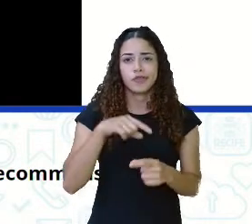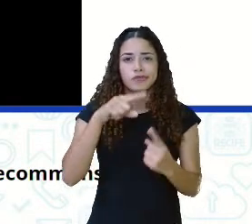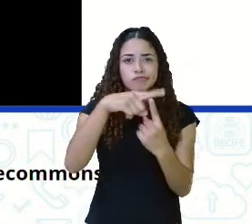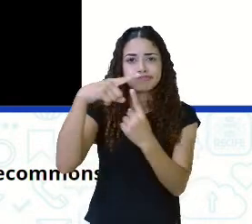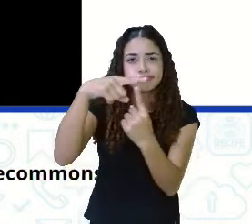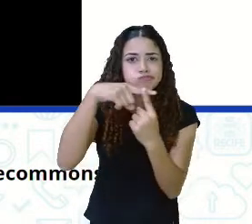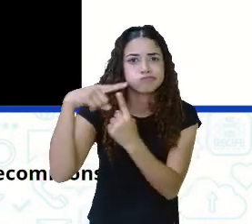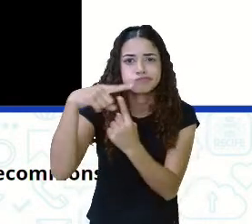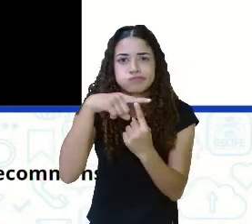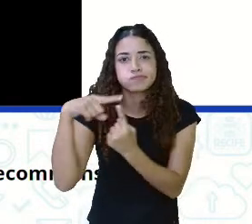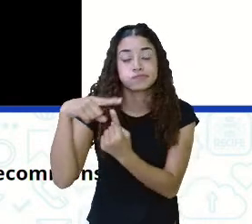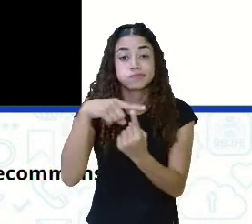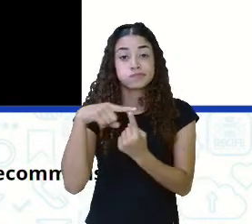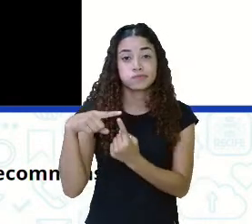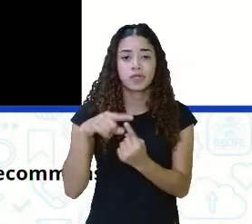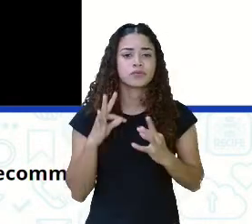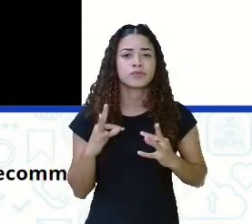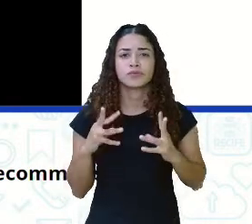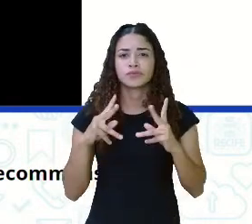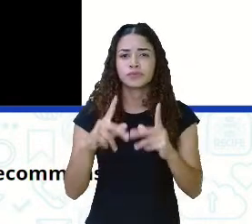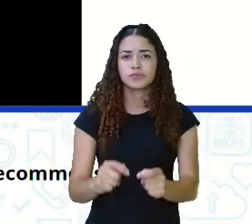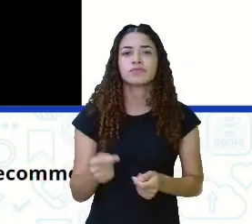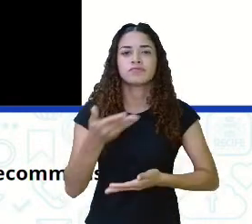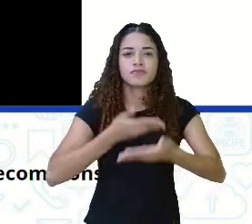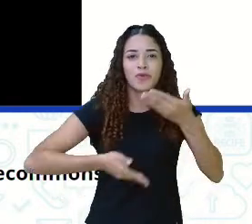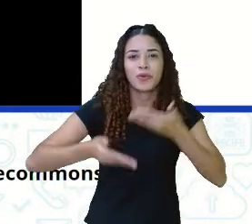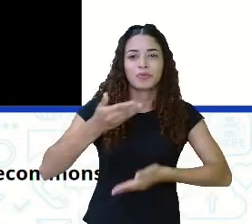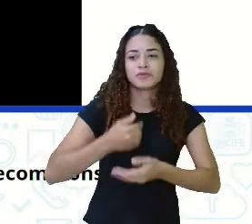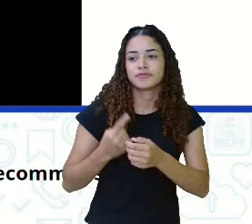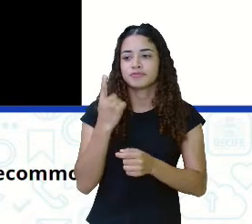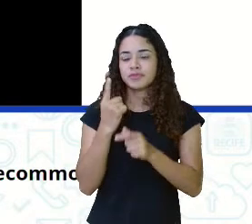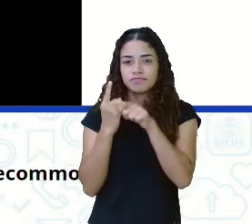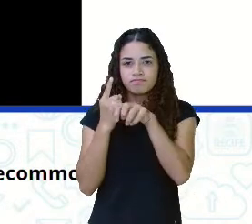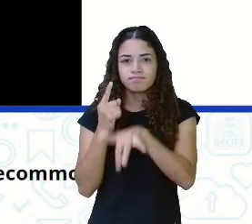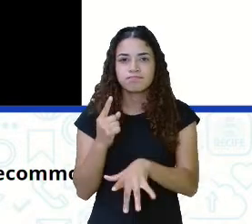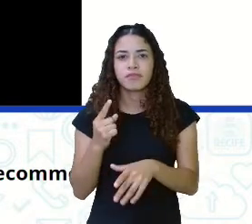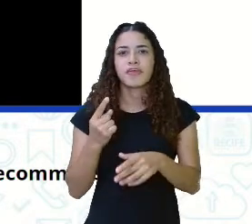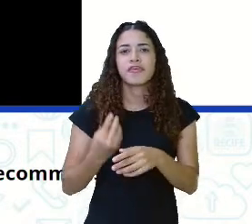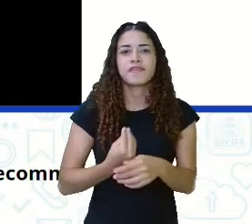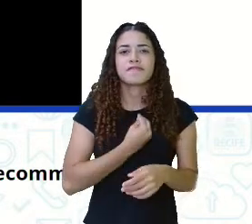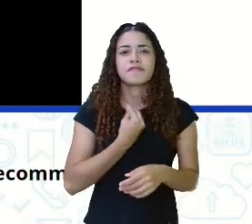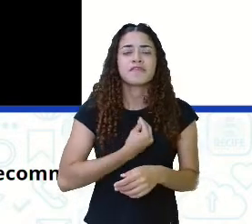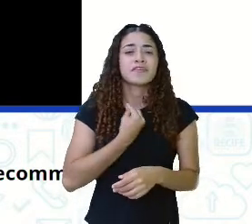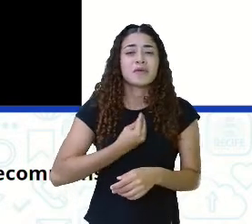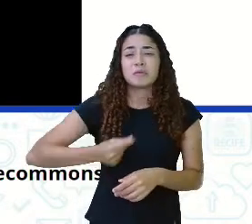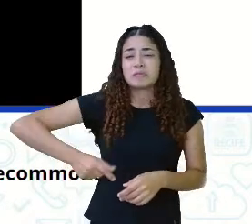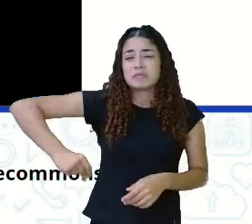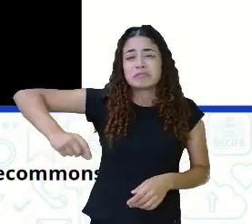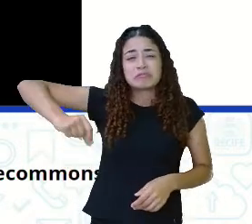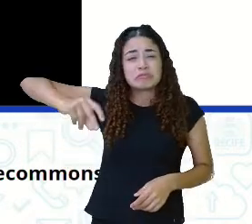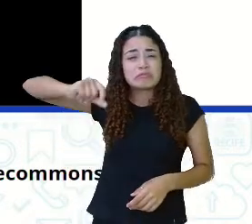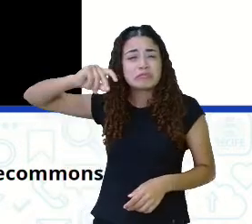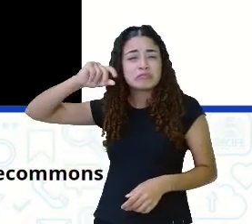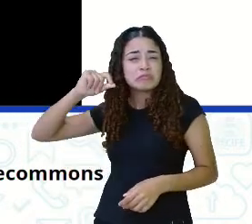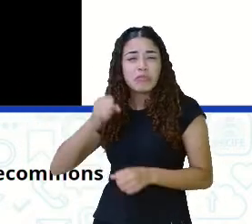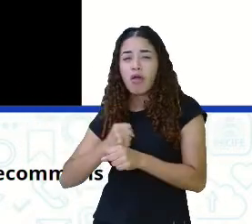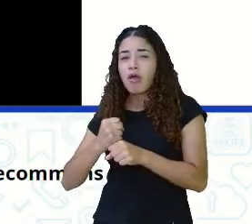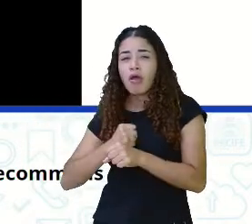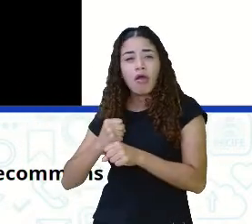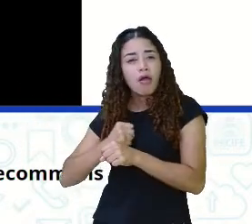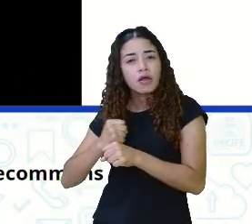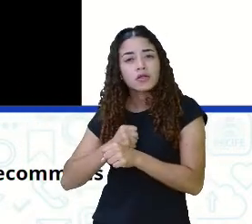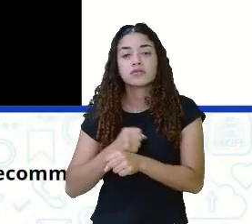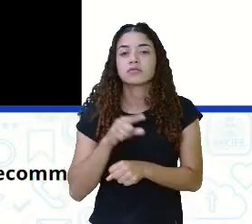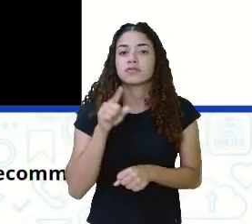animais, mas, enfim, todos eles compartilham um ancestral comum que viveu há vários bilhões de anos atrás. Você deve